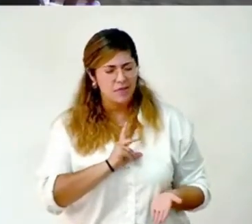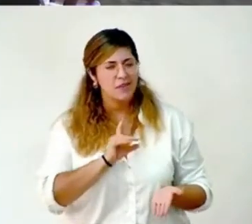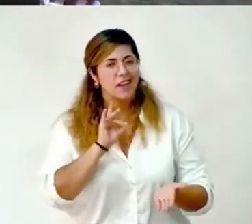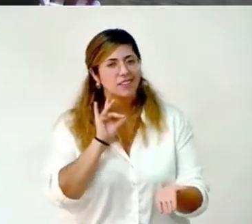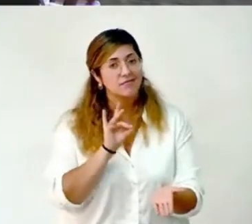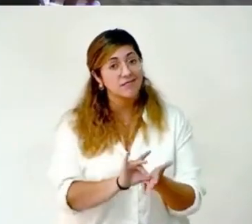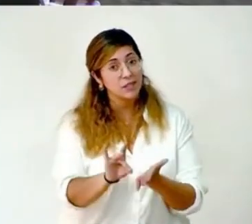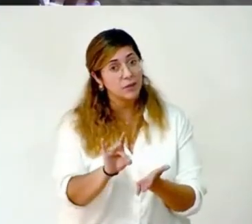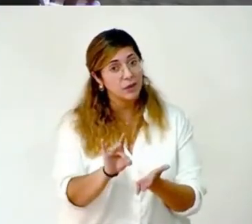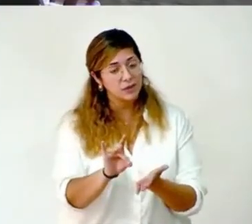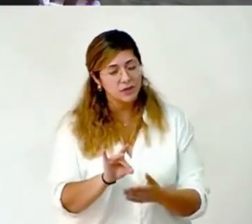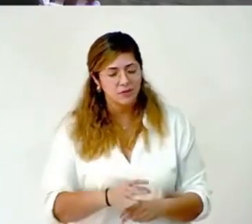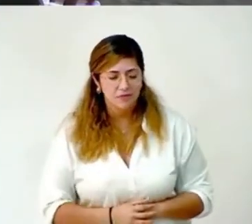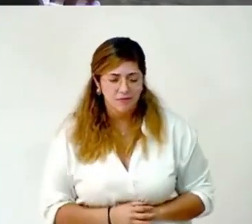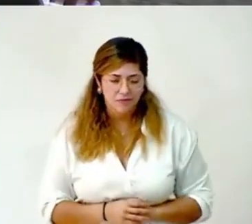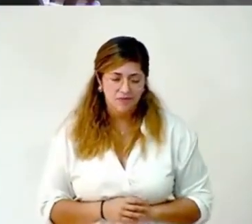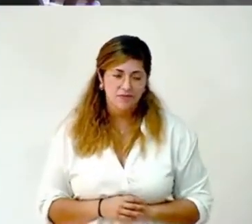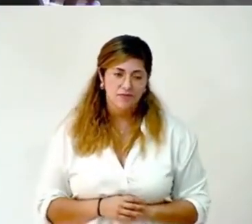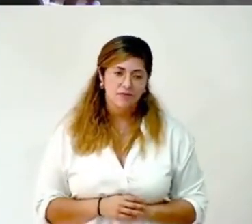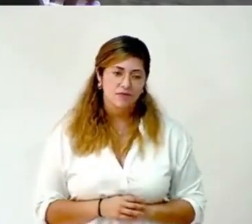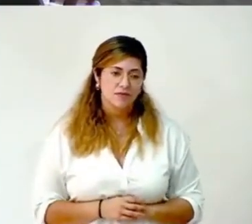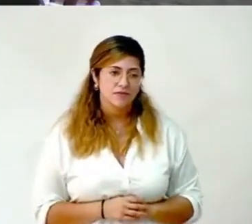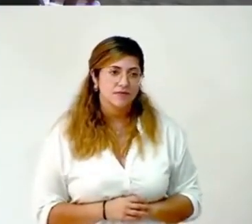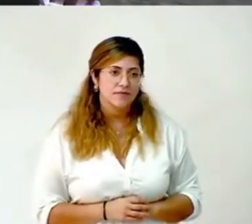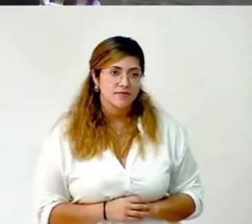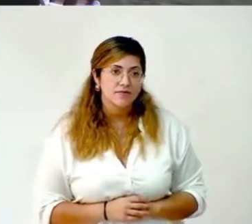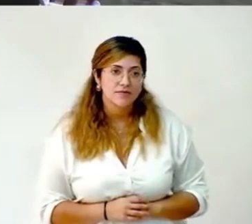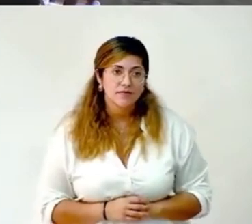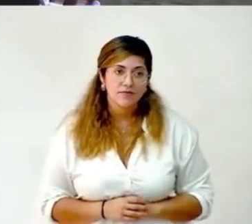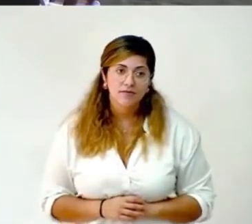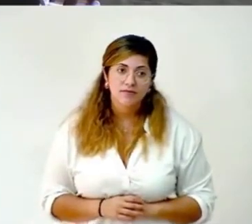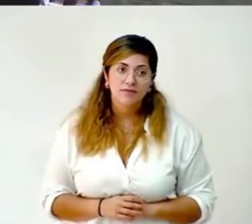Amar os inimigos.